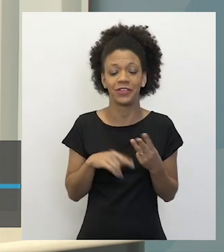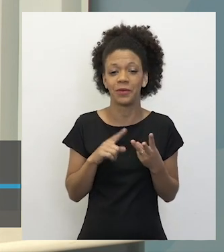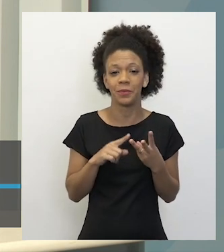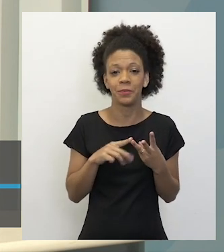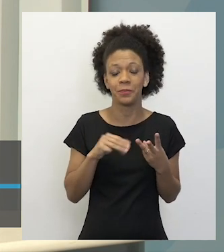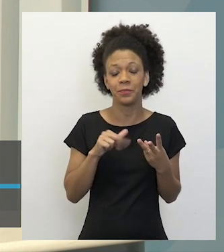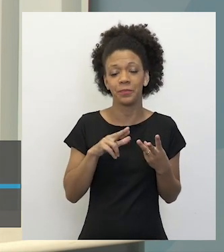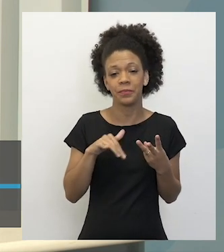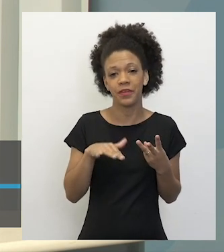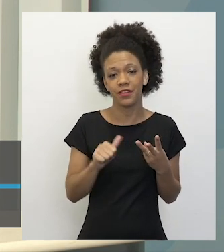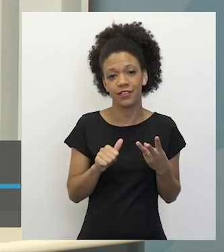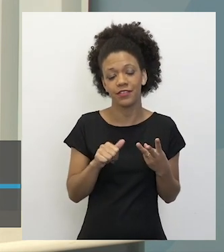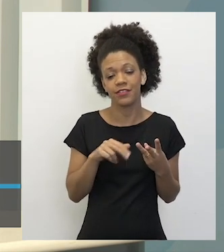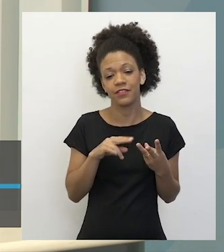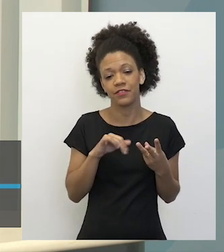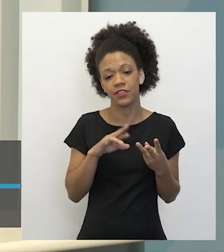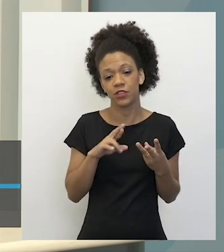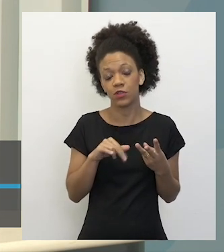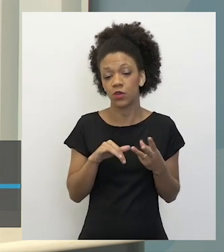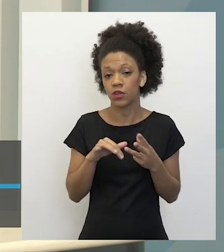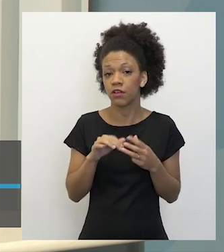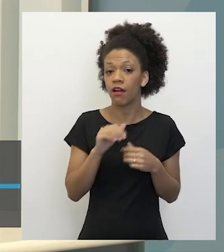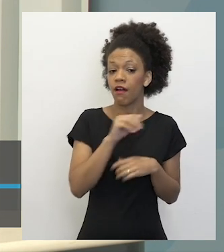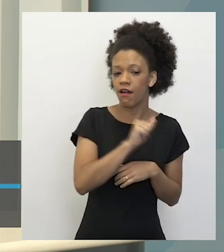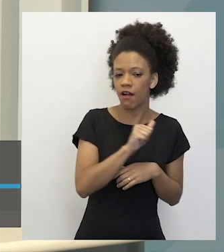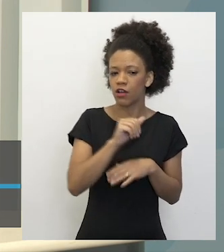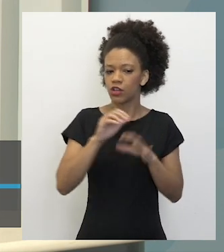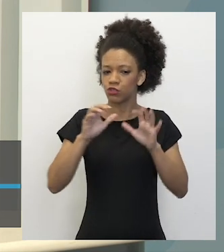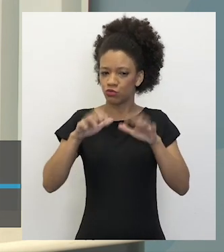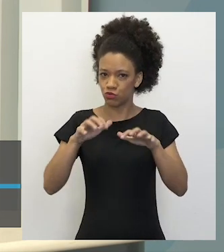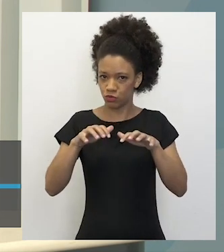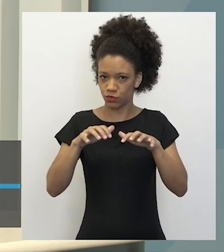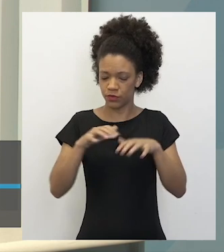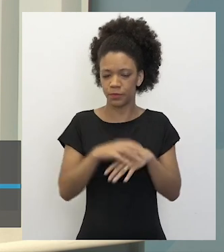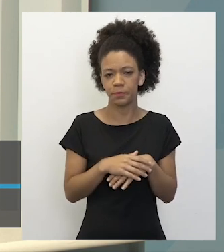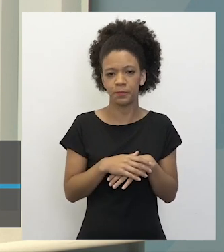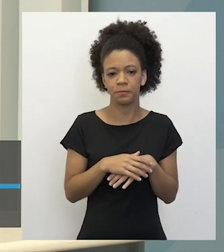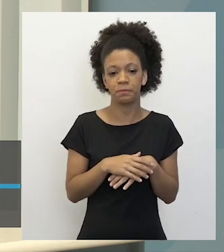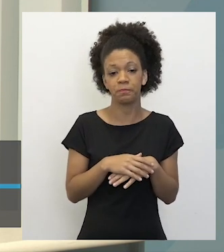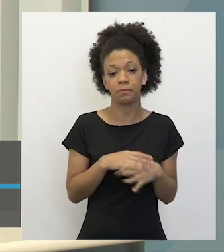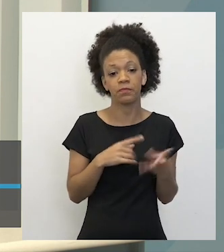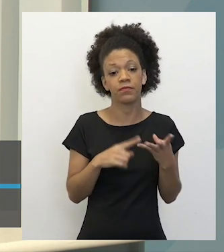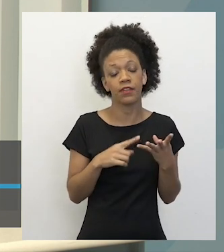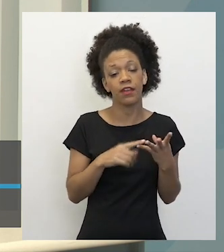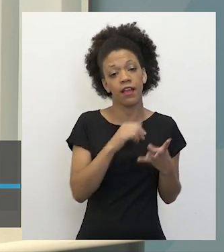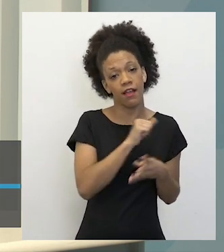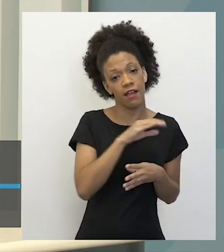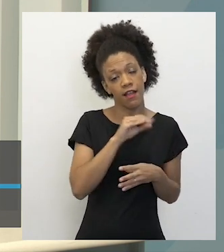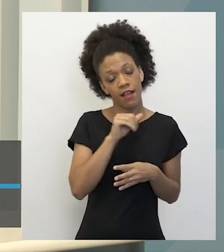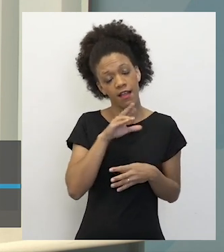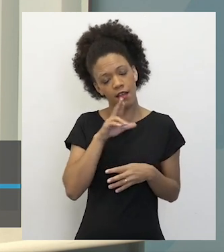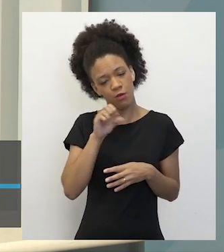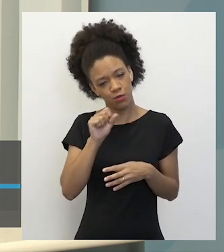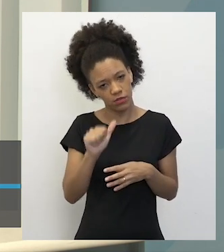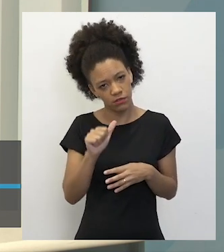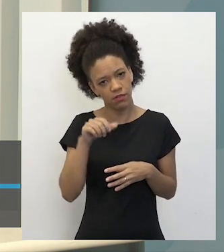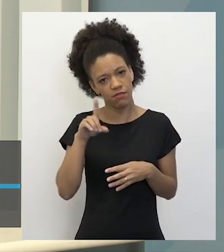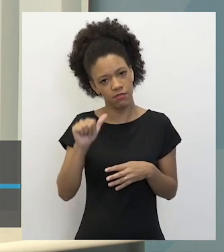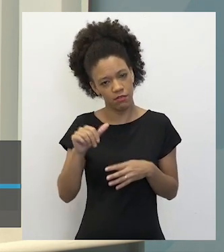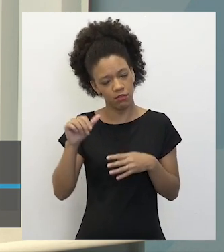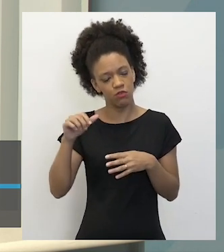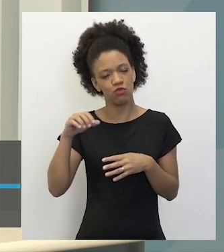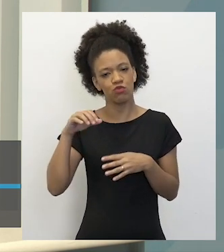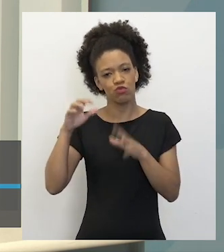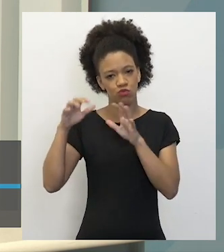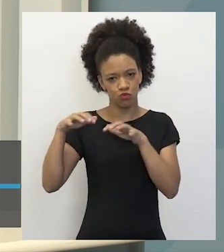Maria Vitória colocou a chuva. O Fernando colocou a causa da chuva. A Beatriz colocou a chuva no